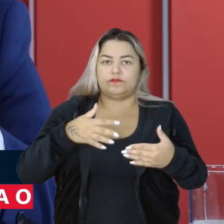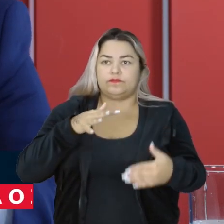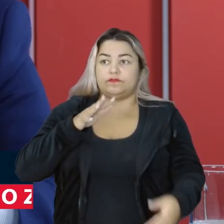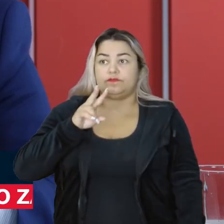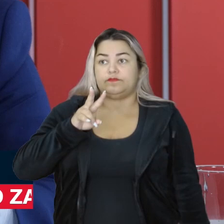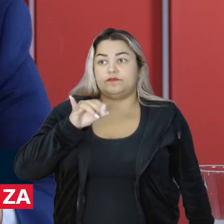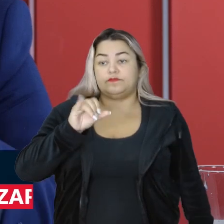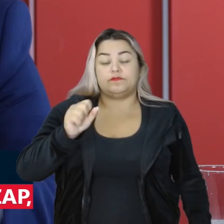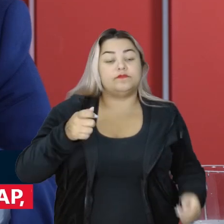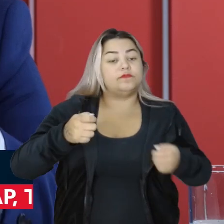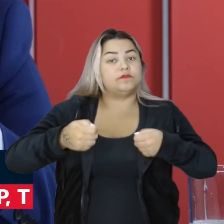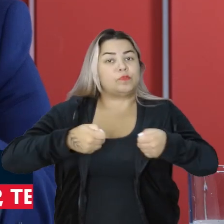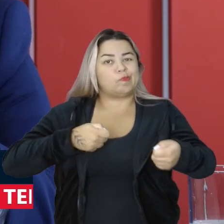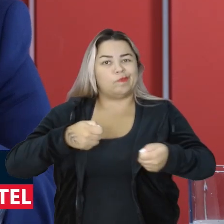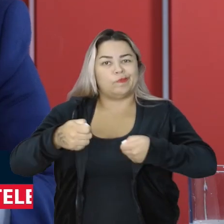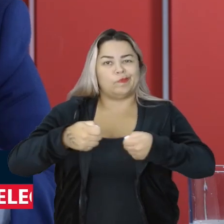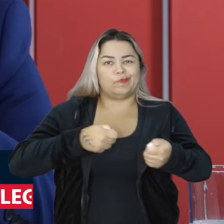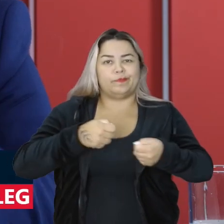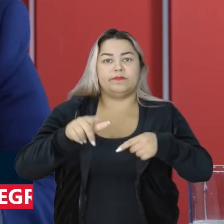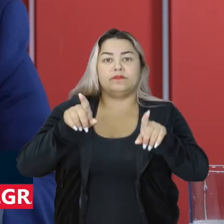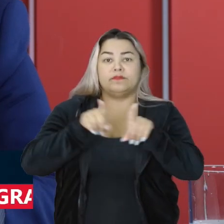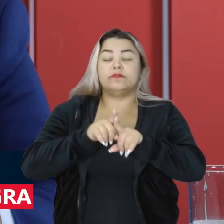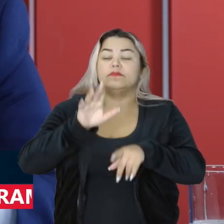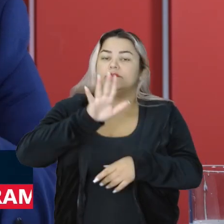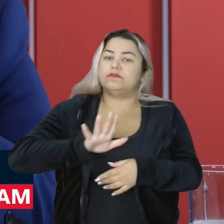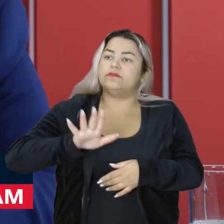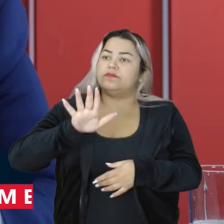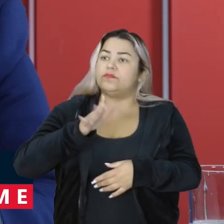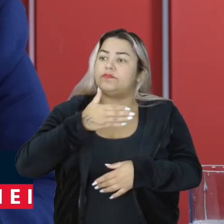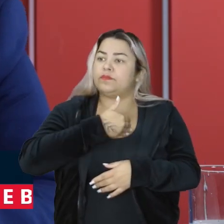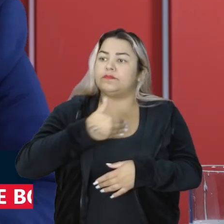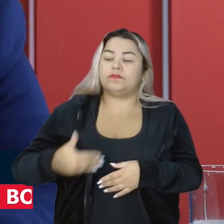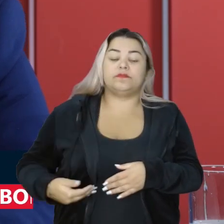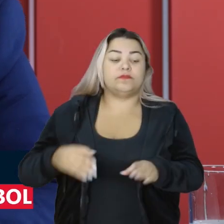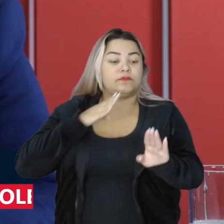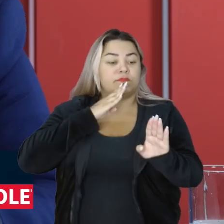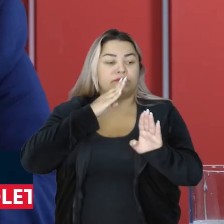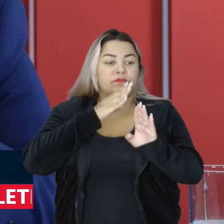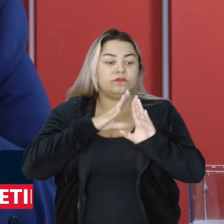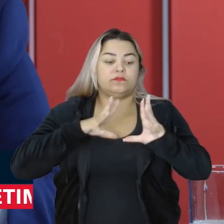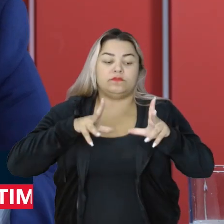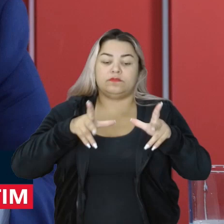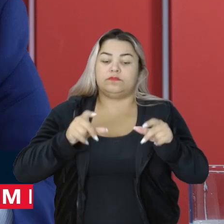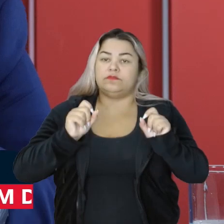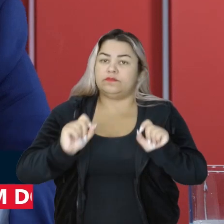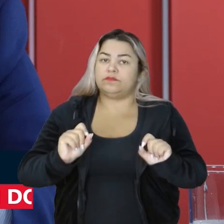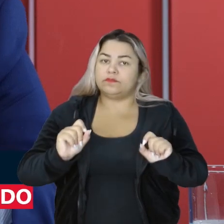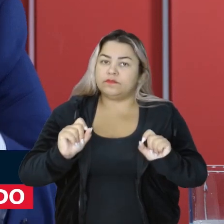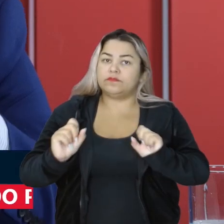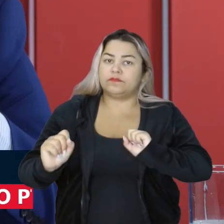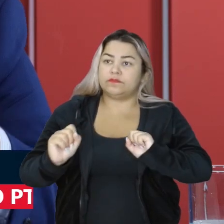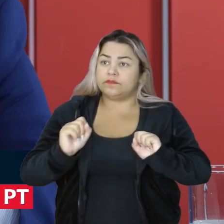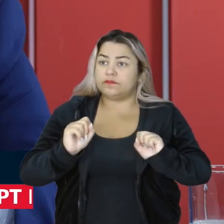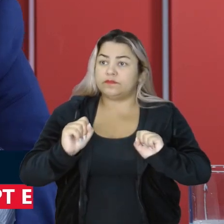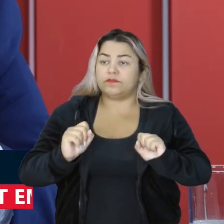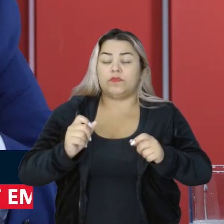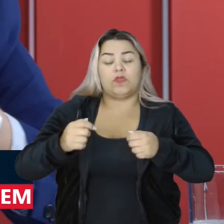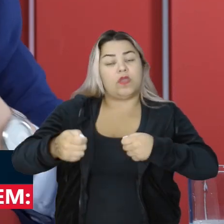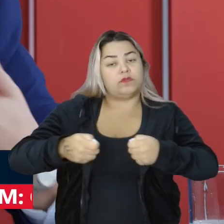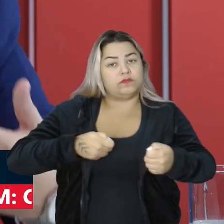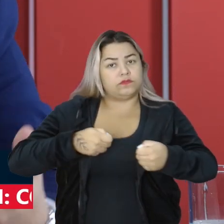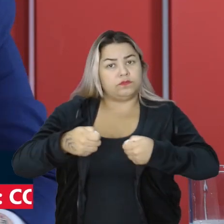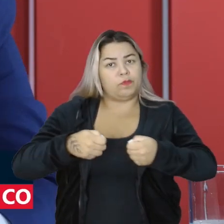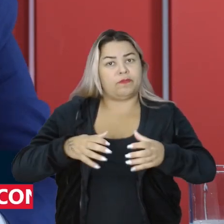se articular com a posição geral do governo, com os objetivos do governo, né? Nós fazemos política articulada